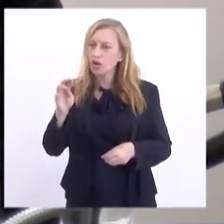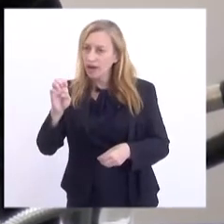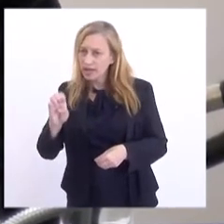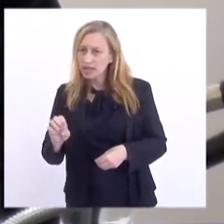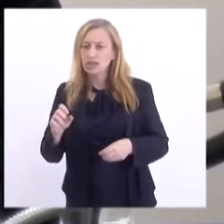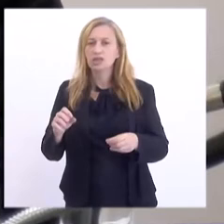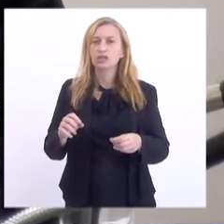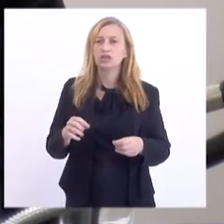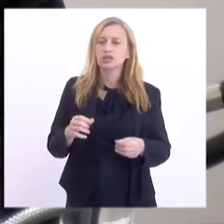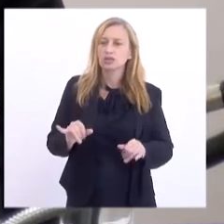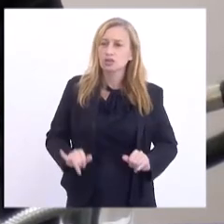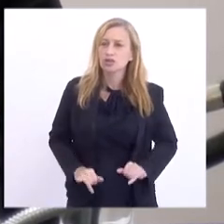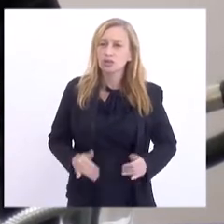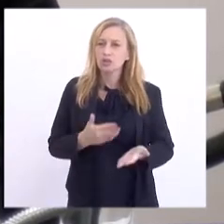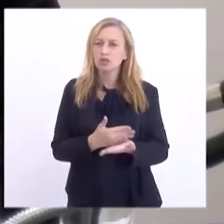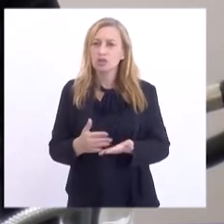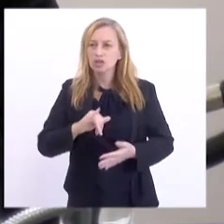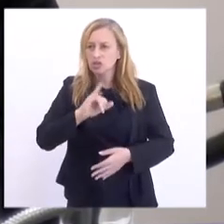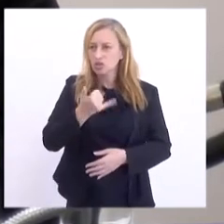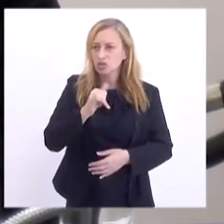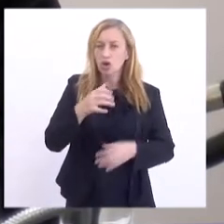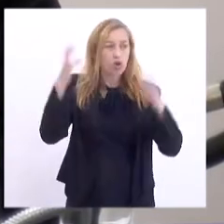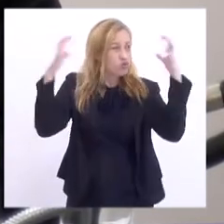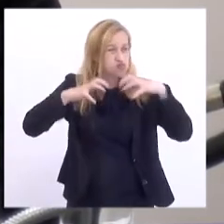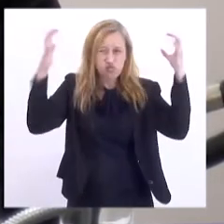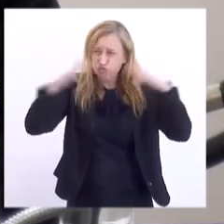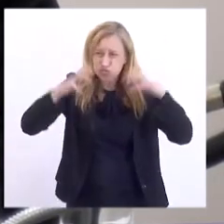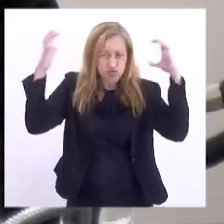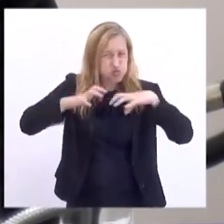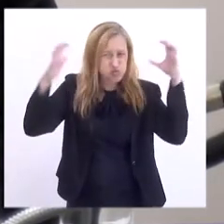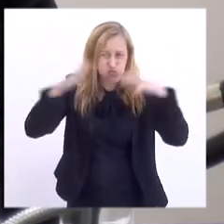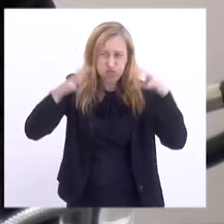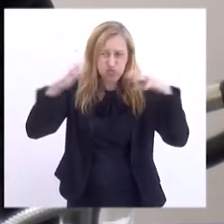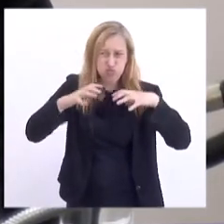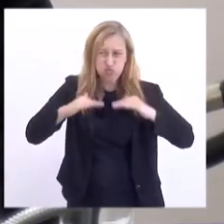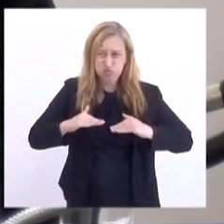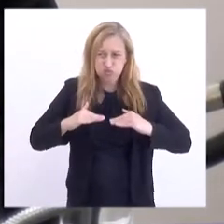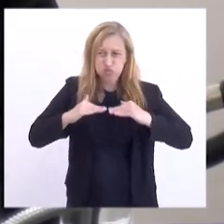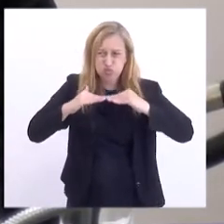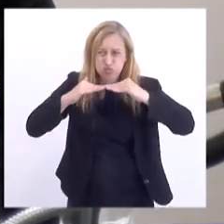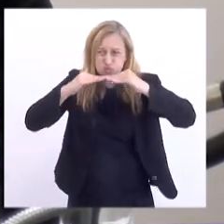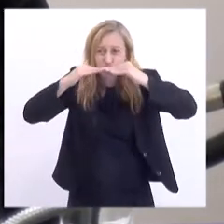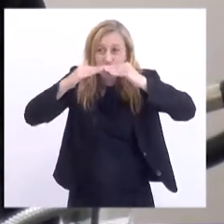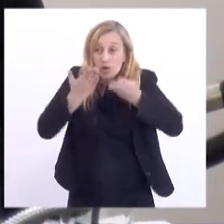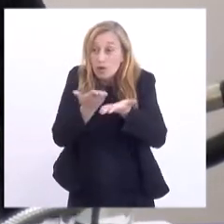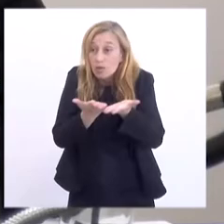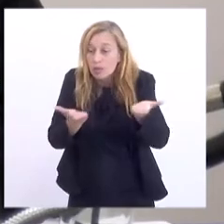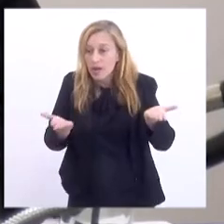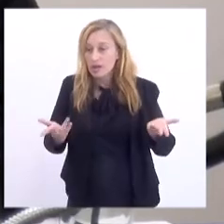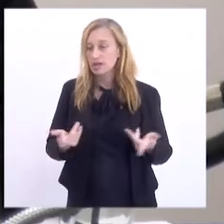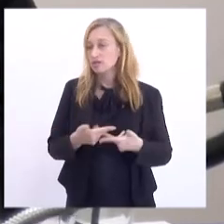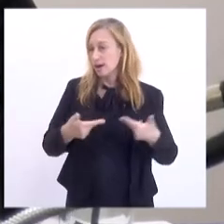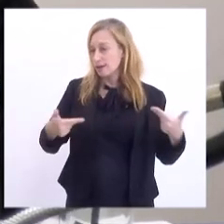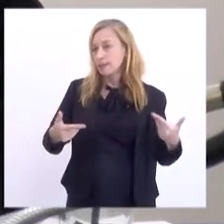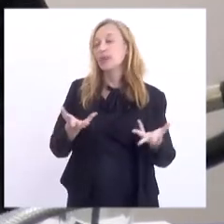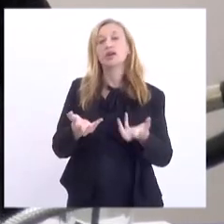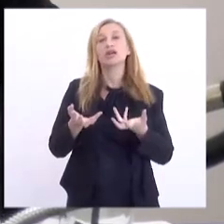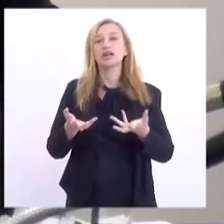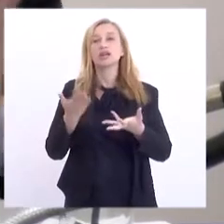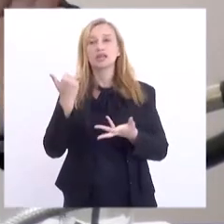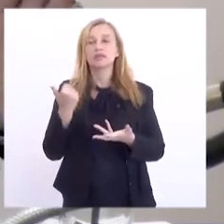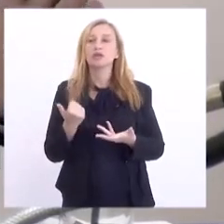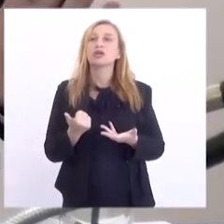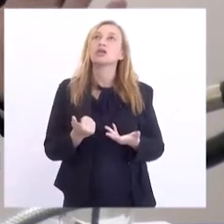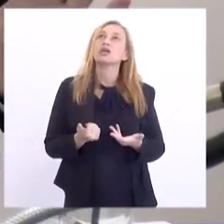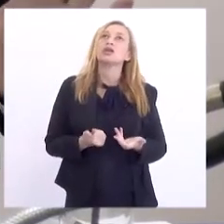desde o início de Janeiro pelo menos com chuva sucessivas torrenciais e uma das duas quantidades que muitas pessoas Então queria saber na linha